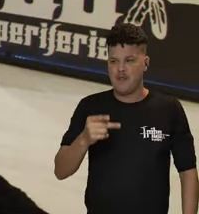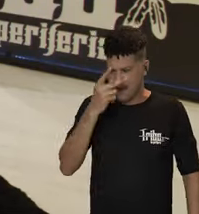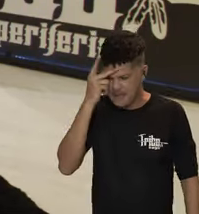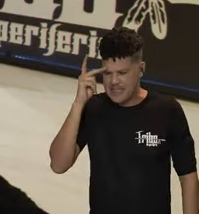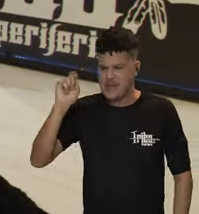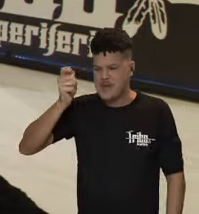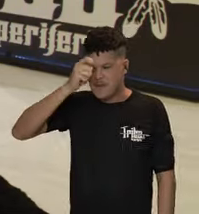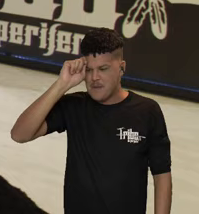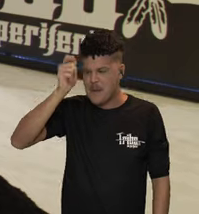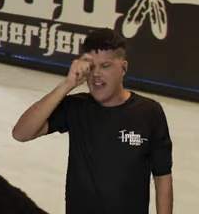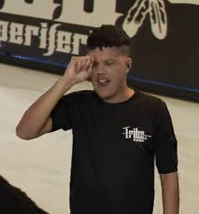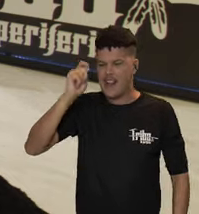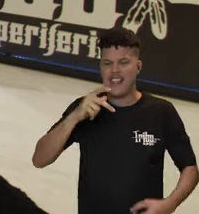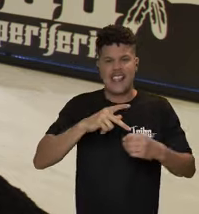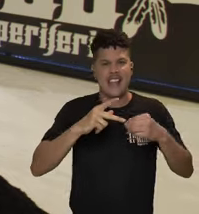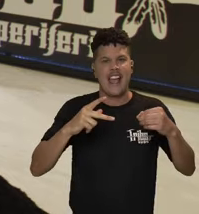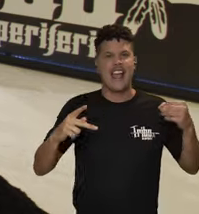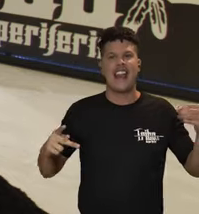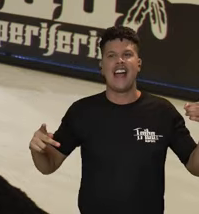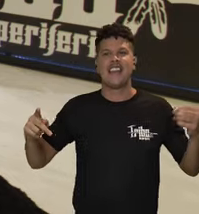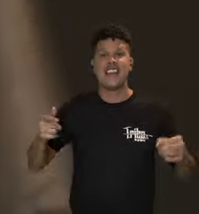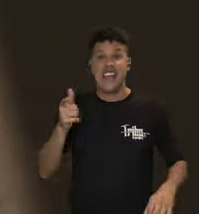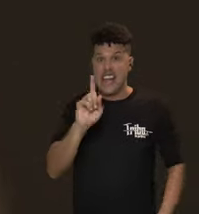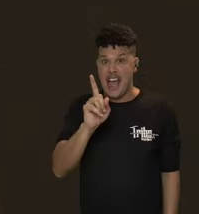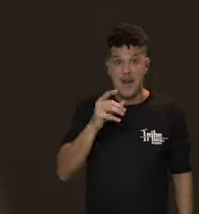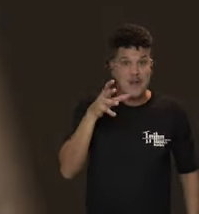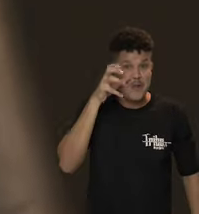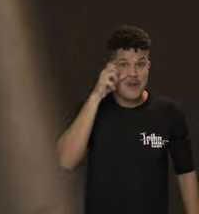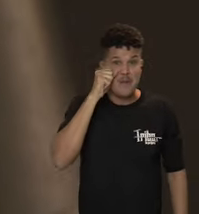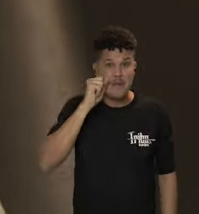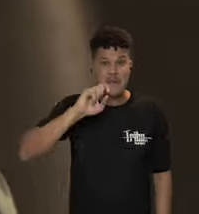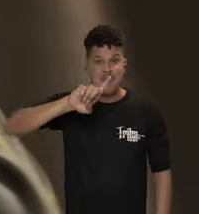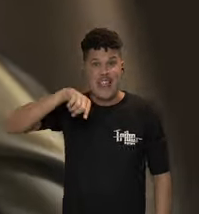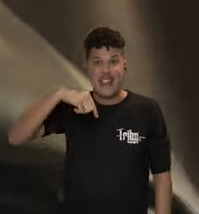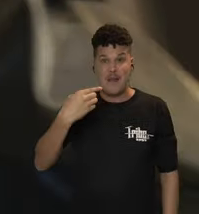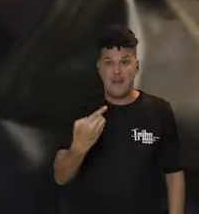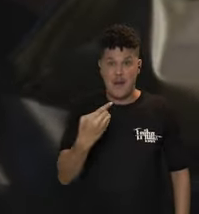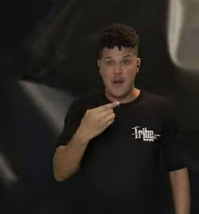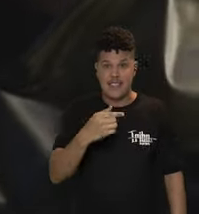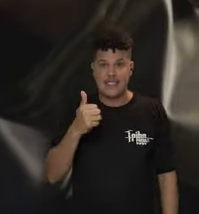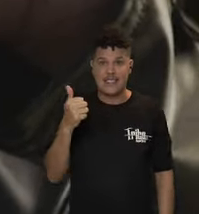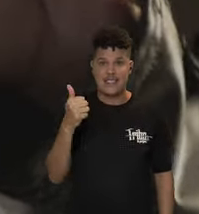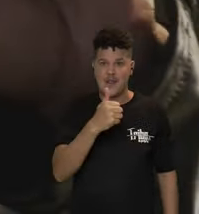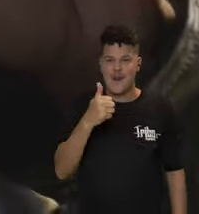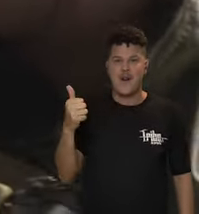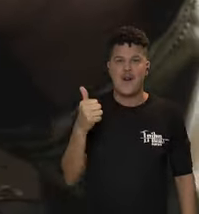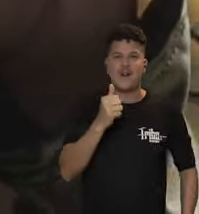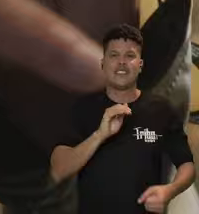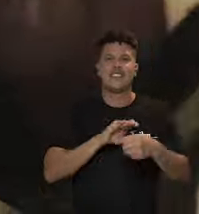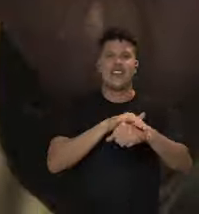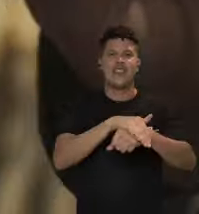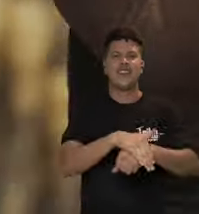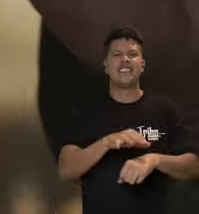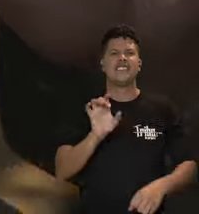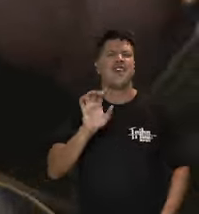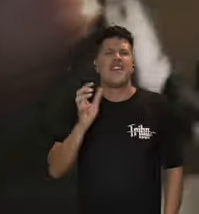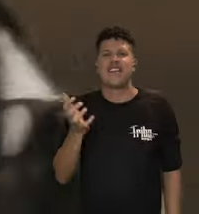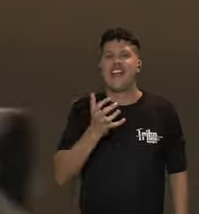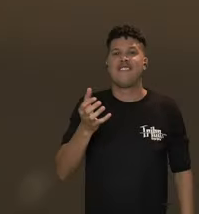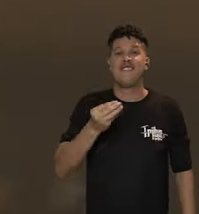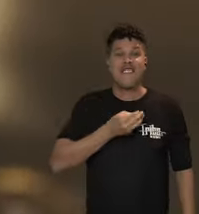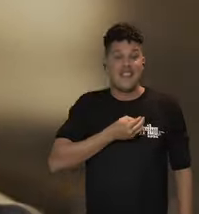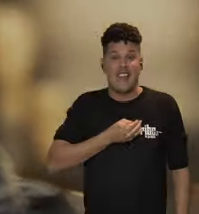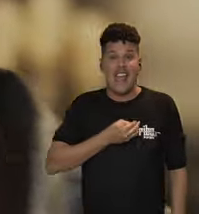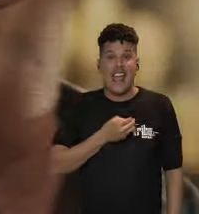tá virado desde outras madrugadas. Depois das 11 já não pensa mais em nada. Só quer viver que a vida